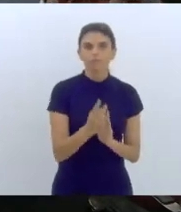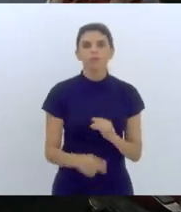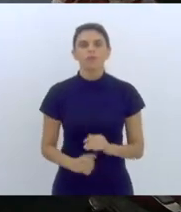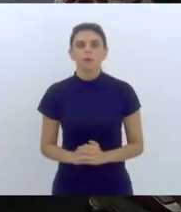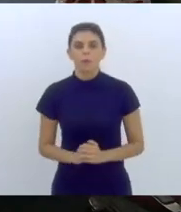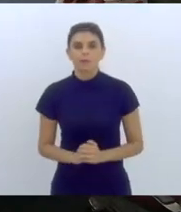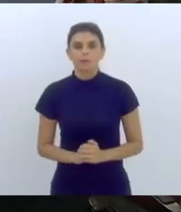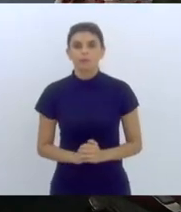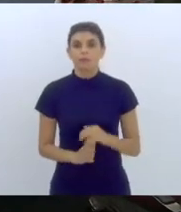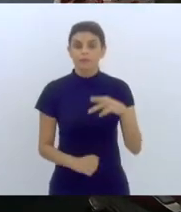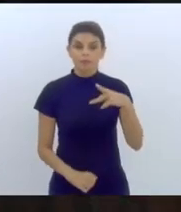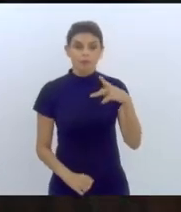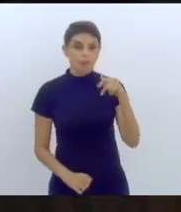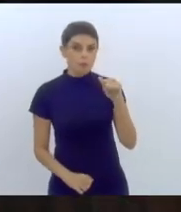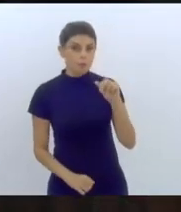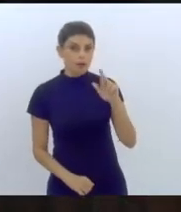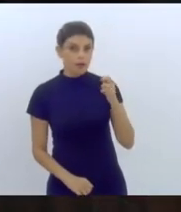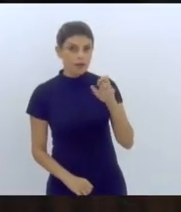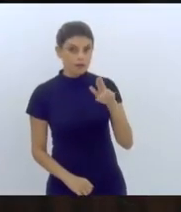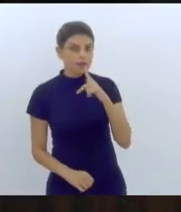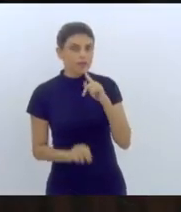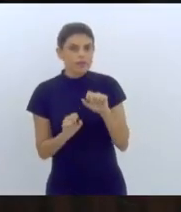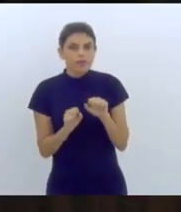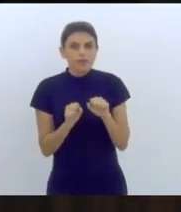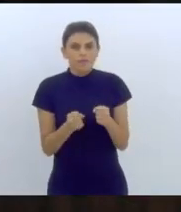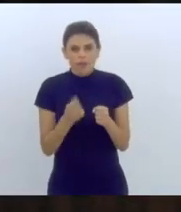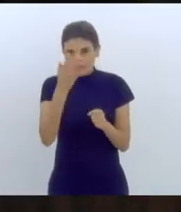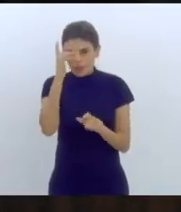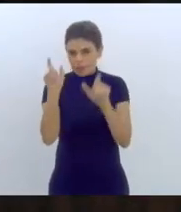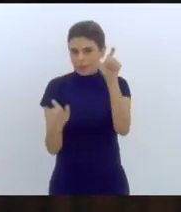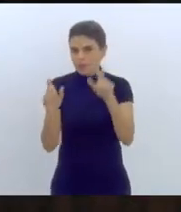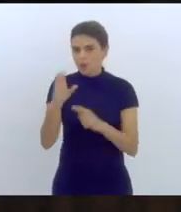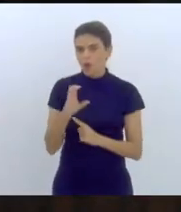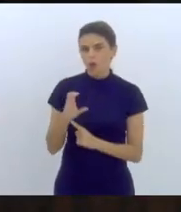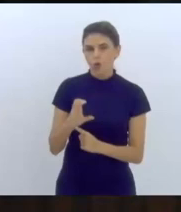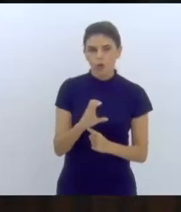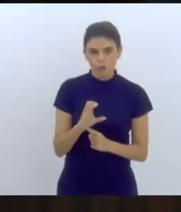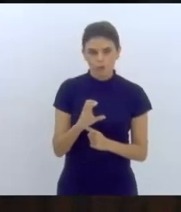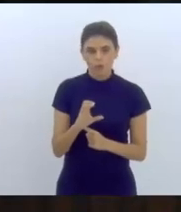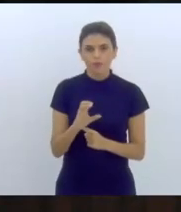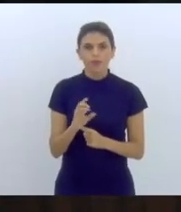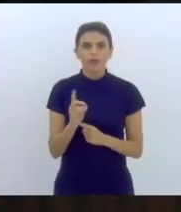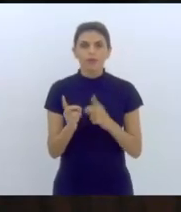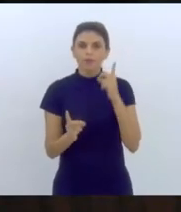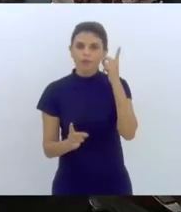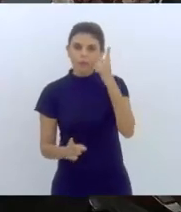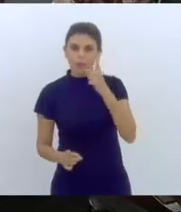Para emitir parecer pela Comissão de Defesa do Consumidor, deputado Fábio Silva.